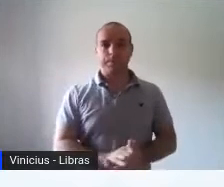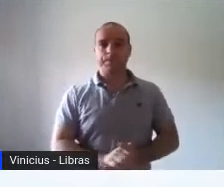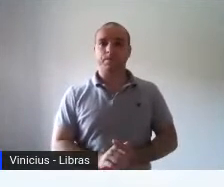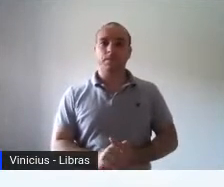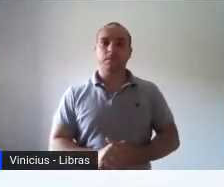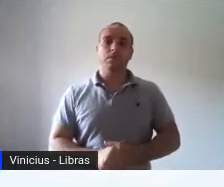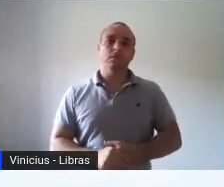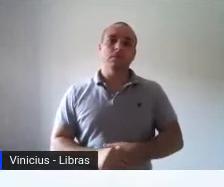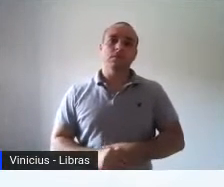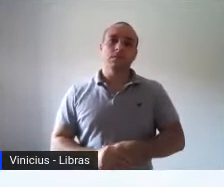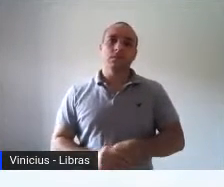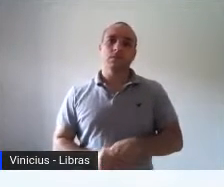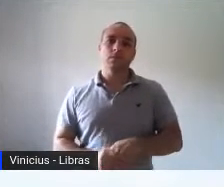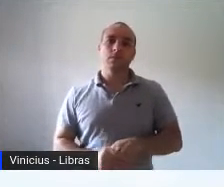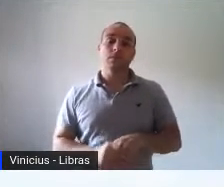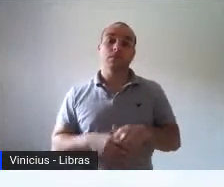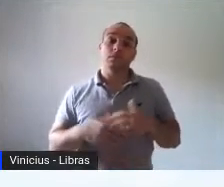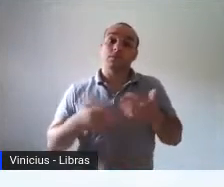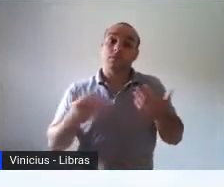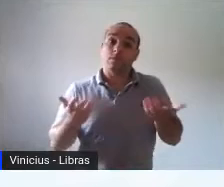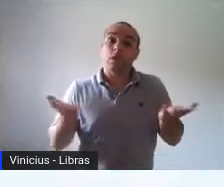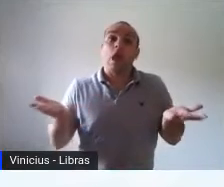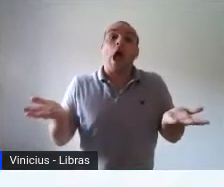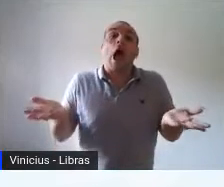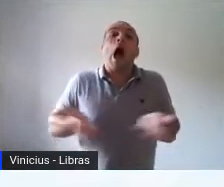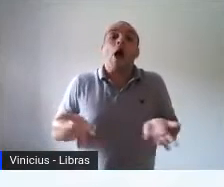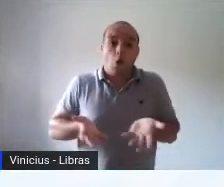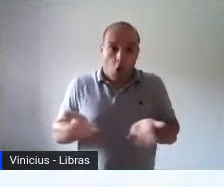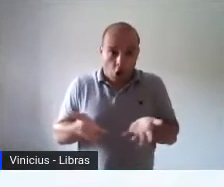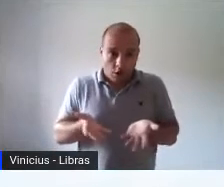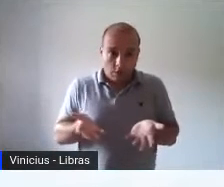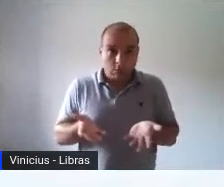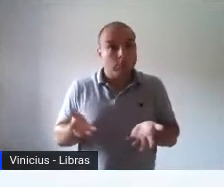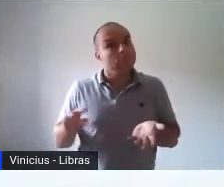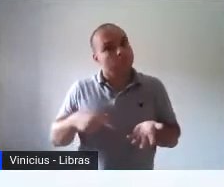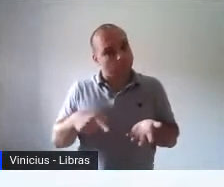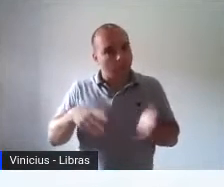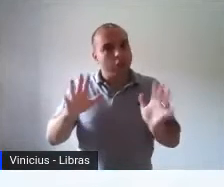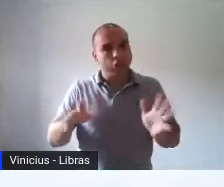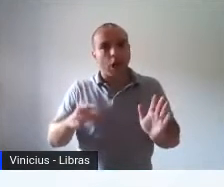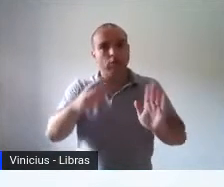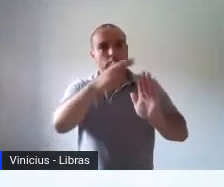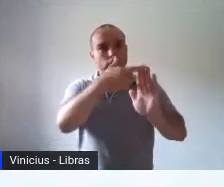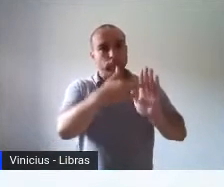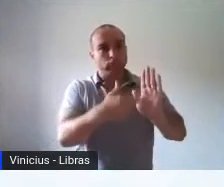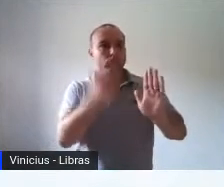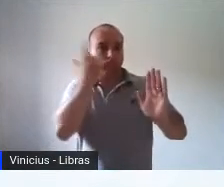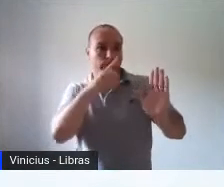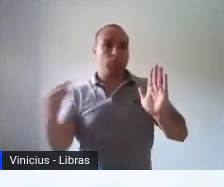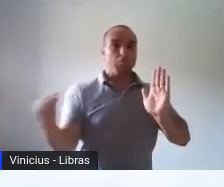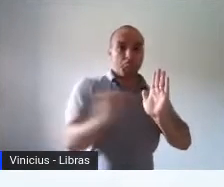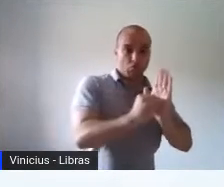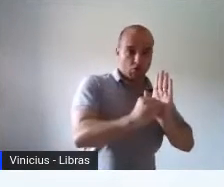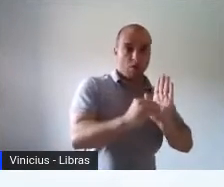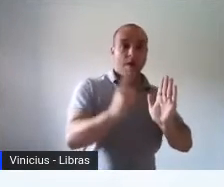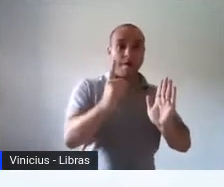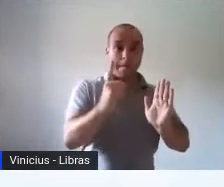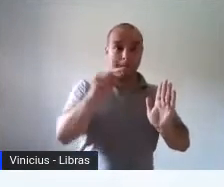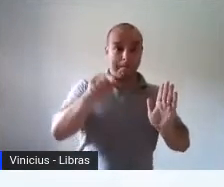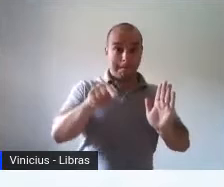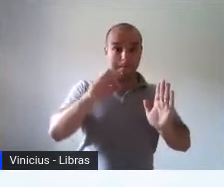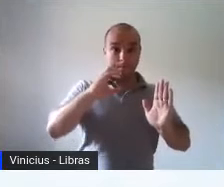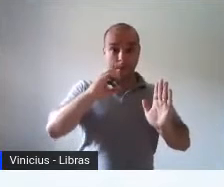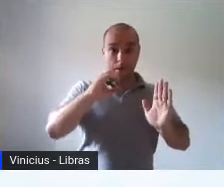valor de 1.100, só que a inflação acabou sendo um pouco maior, né? Então, o reajuste desse